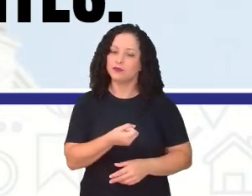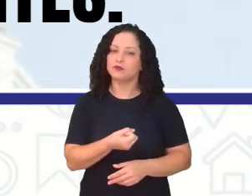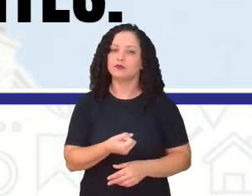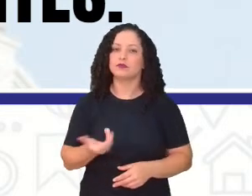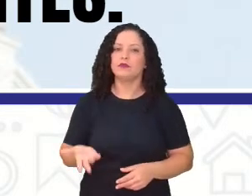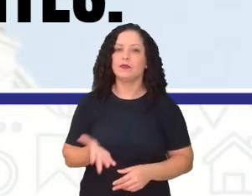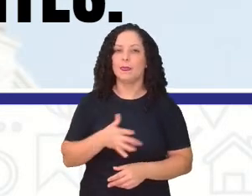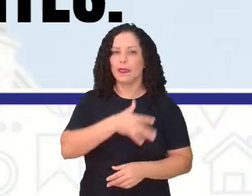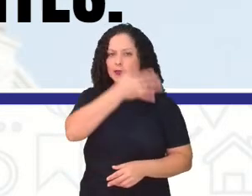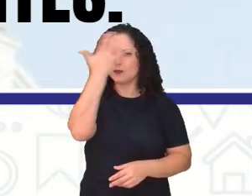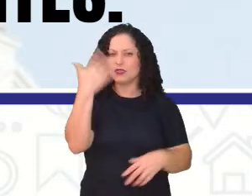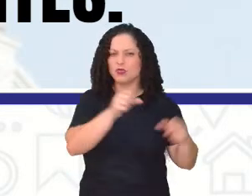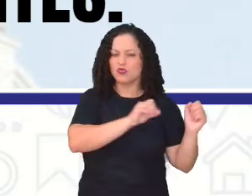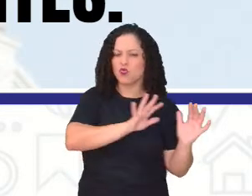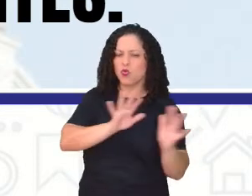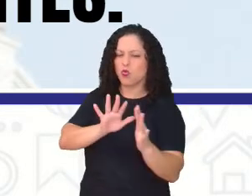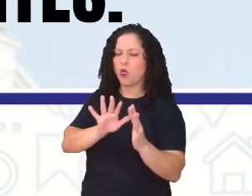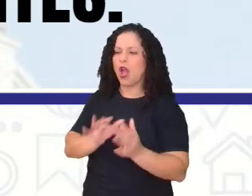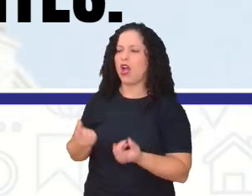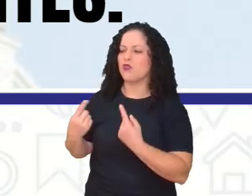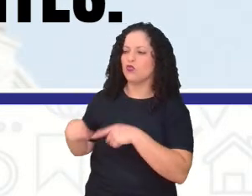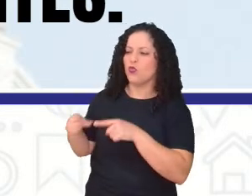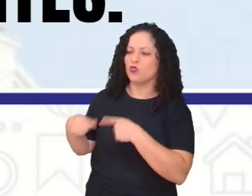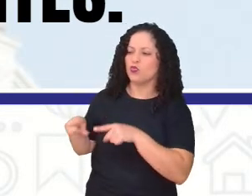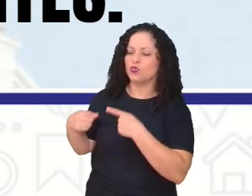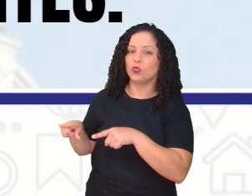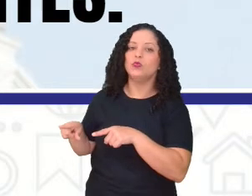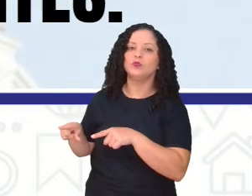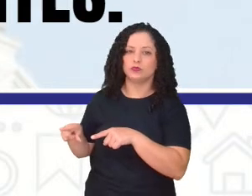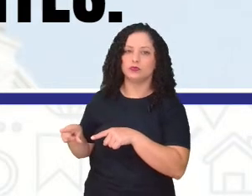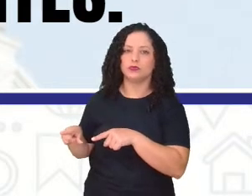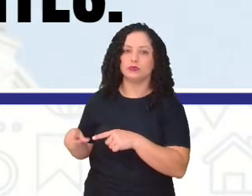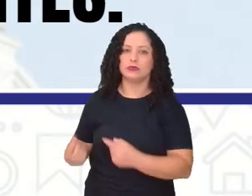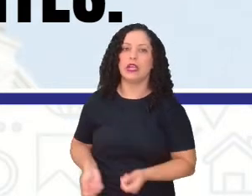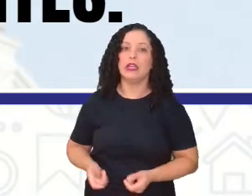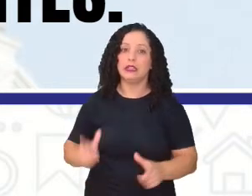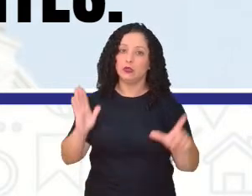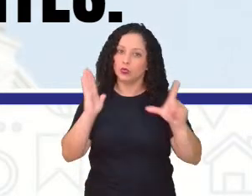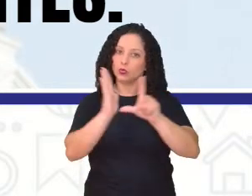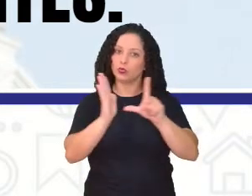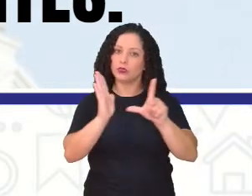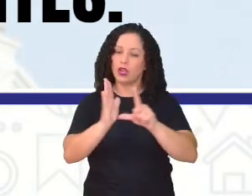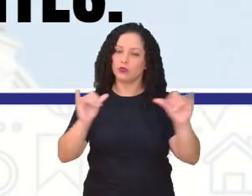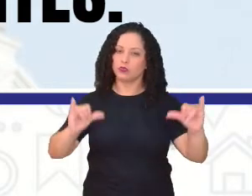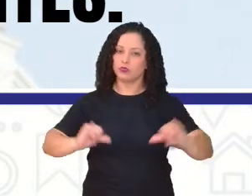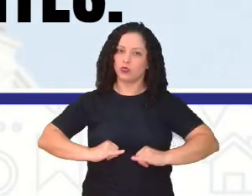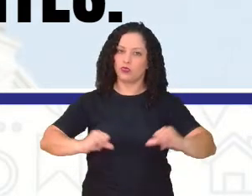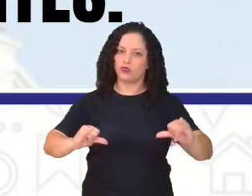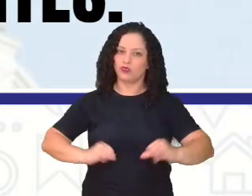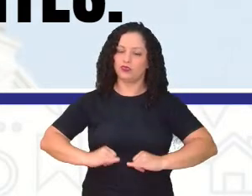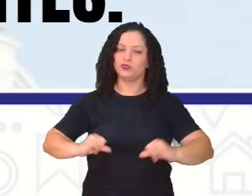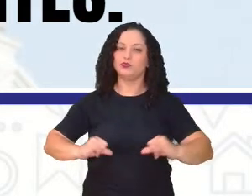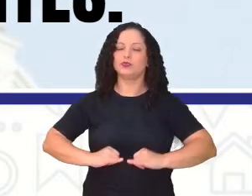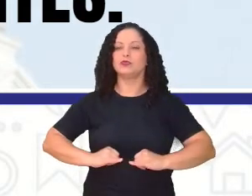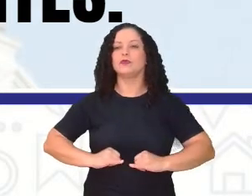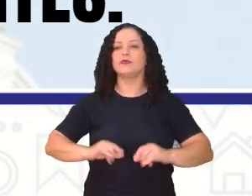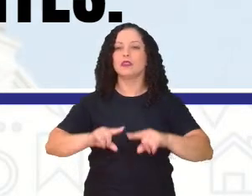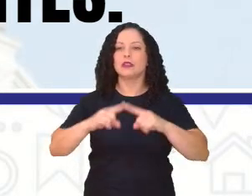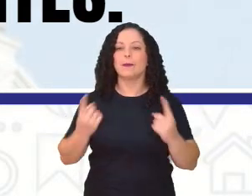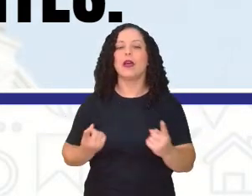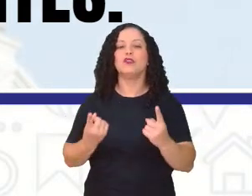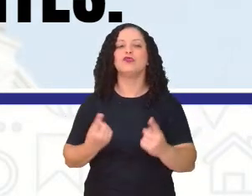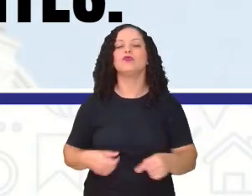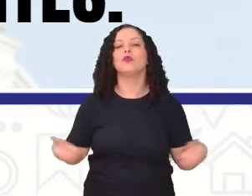e até perseguido pela Igreja Católica Romana, e esse processo todo levou ao desenvolvimento do que a